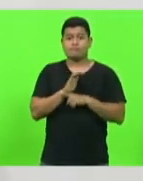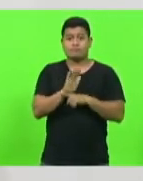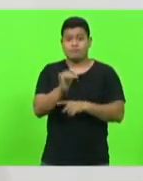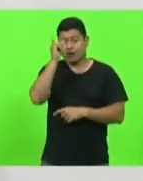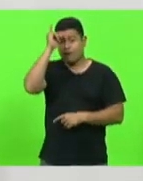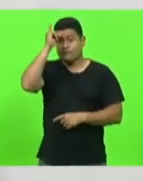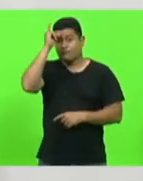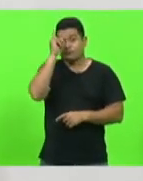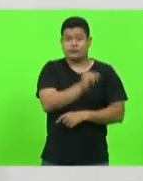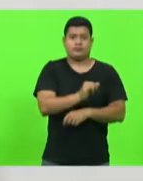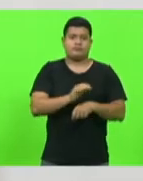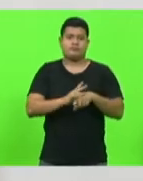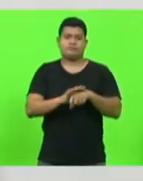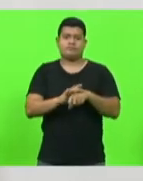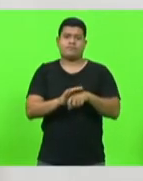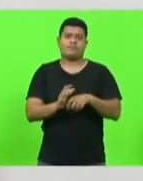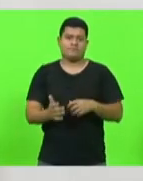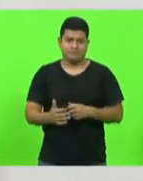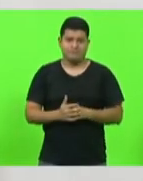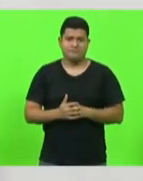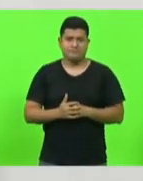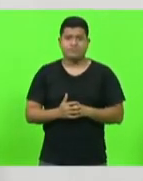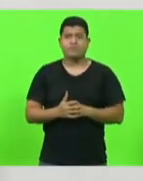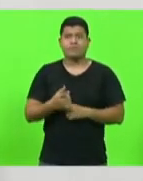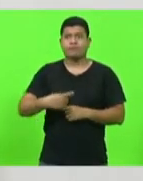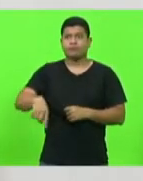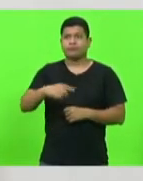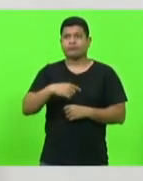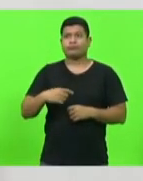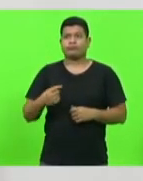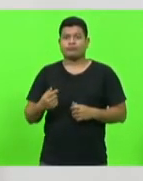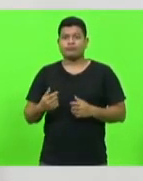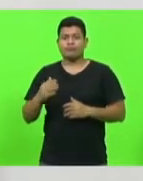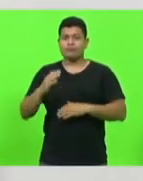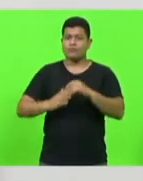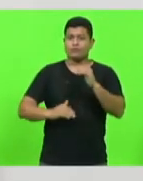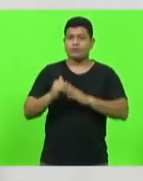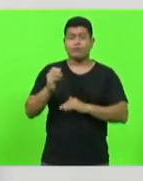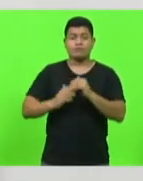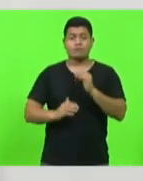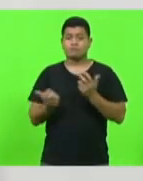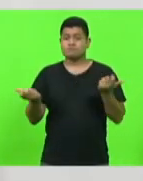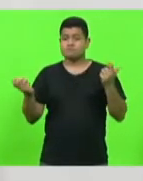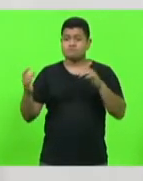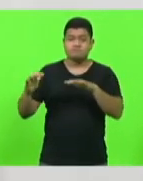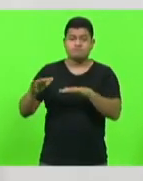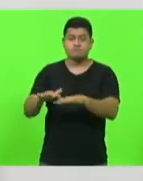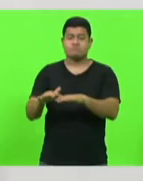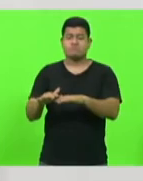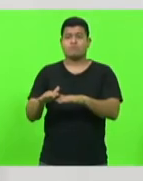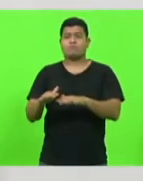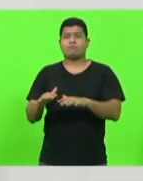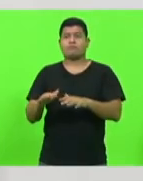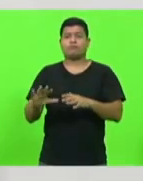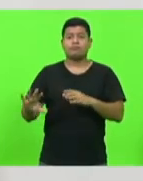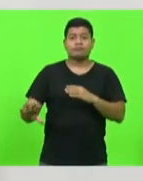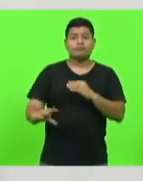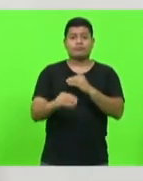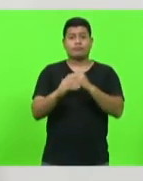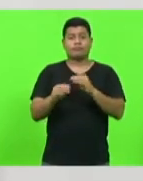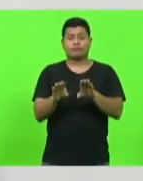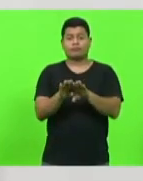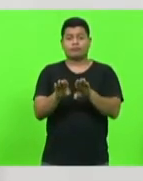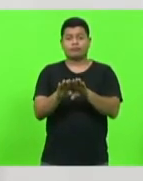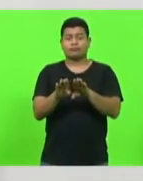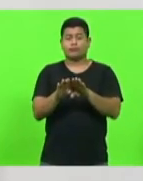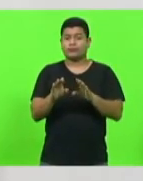aqui nós entramos no campo das práticas integrativas e complementares em saúde.